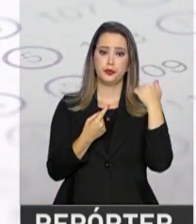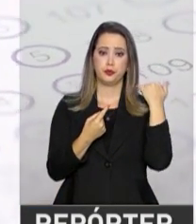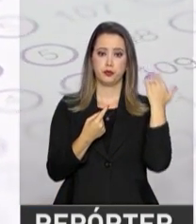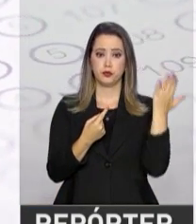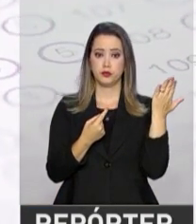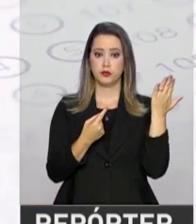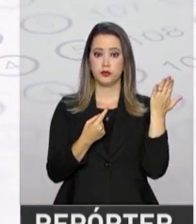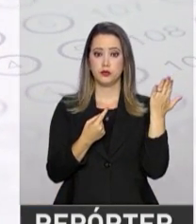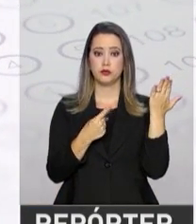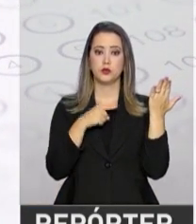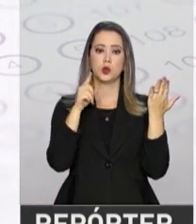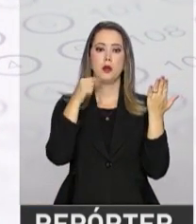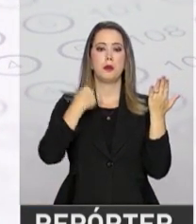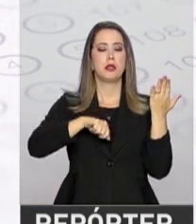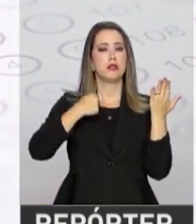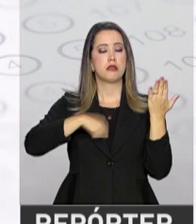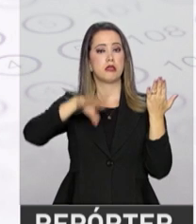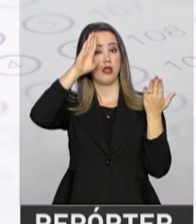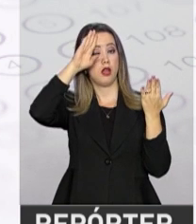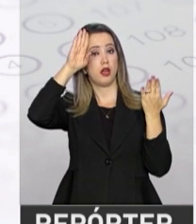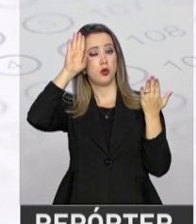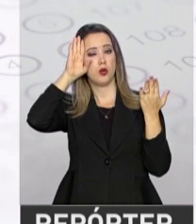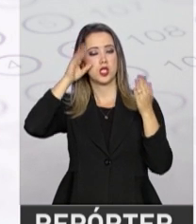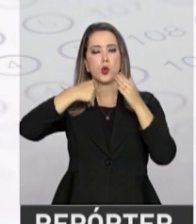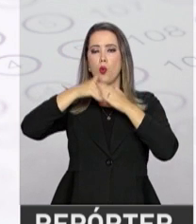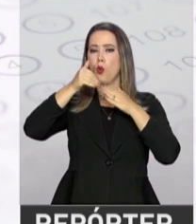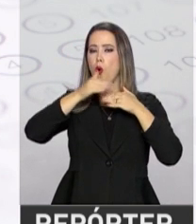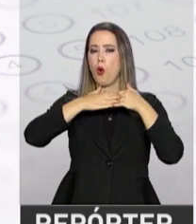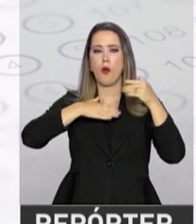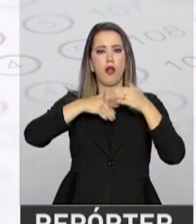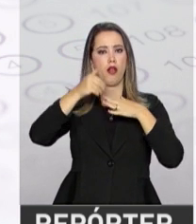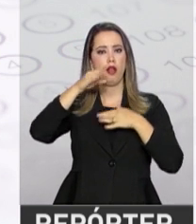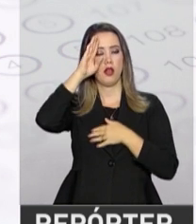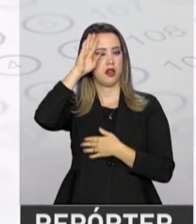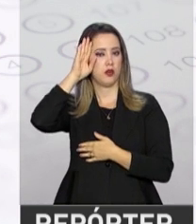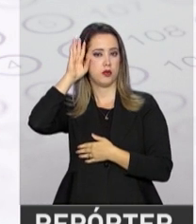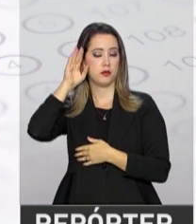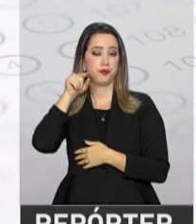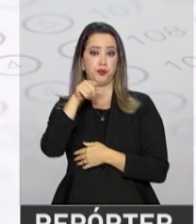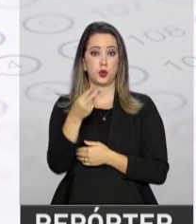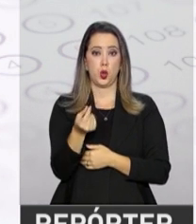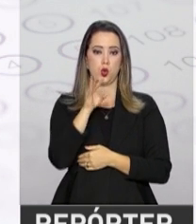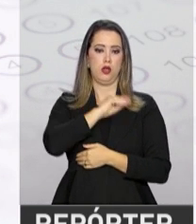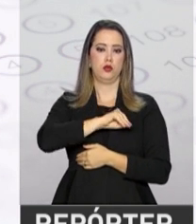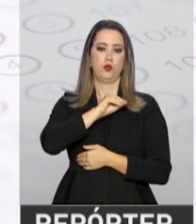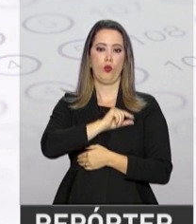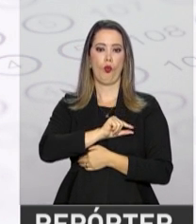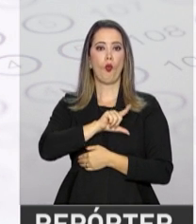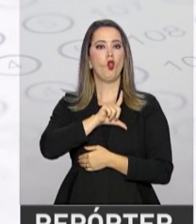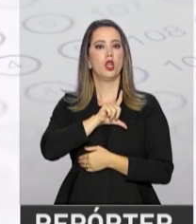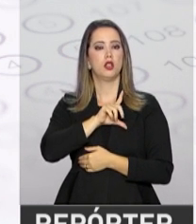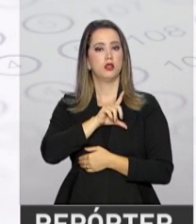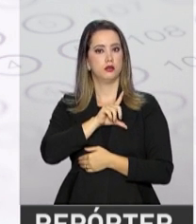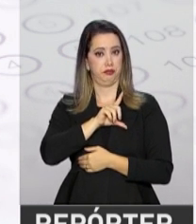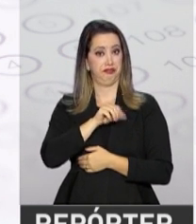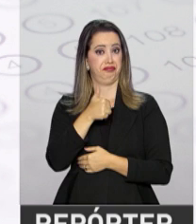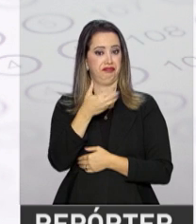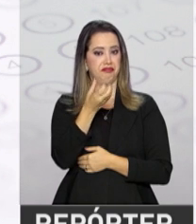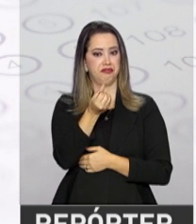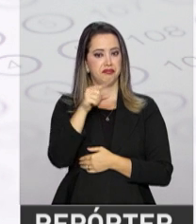é necessário ter curso superior em qualquer área de formação o salário inicial é de 16 mil